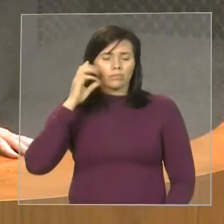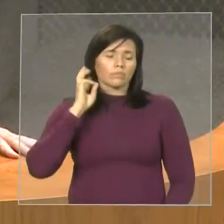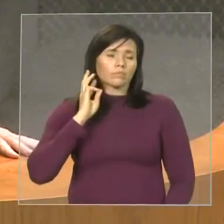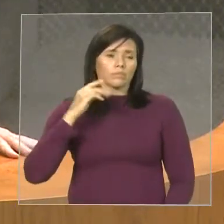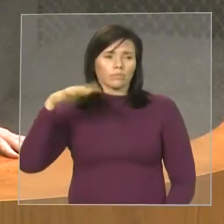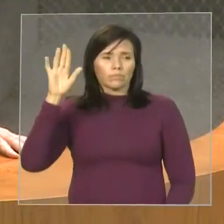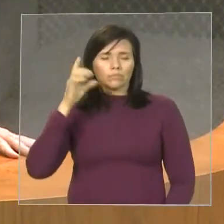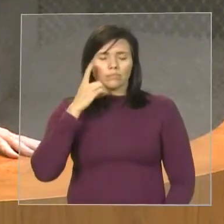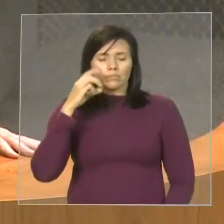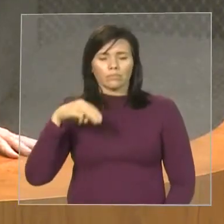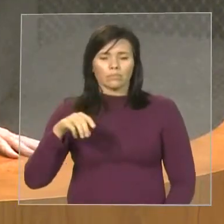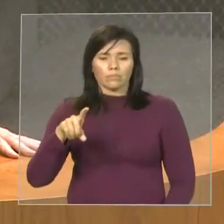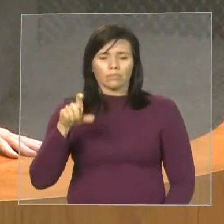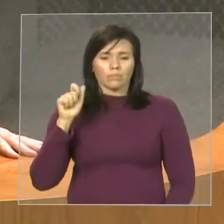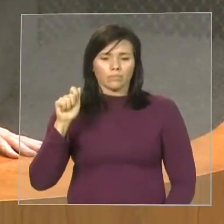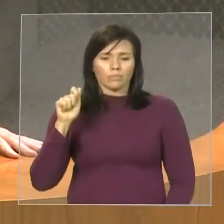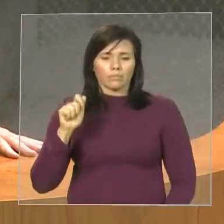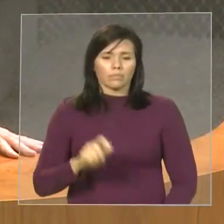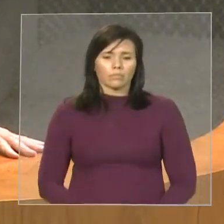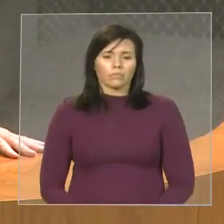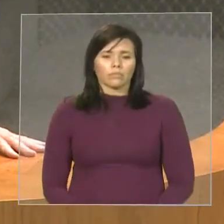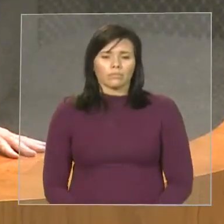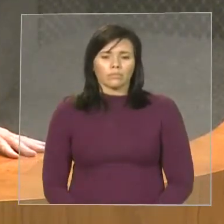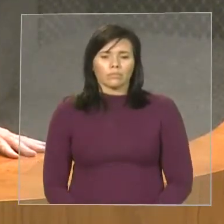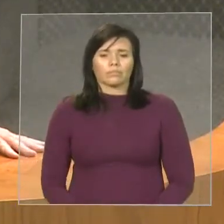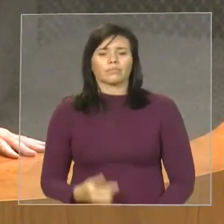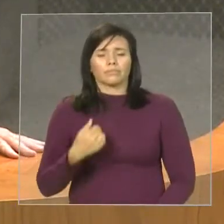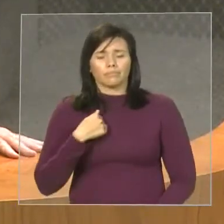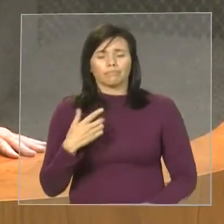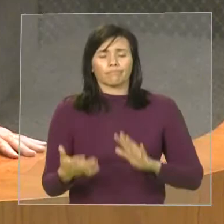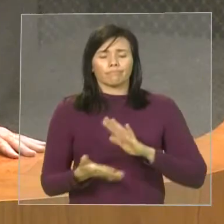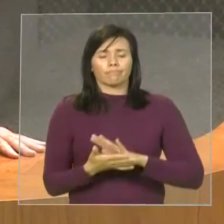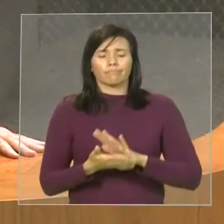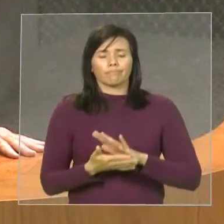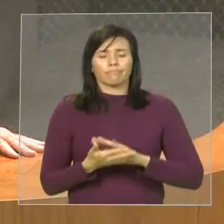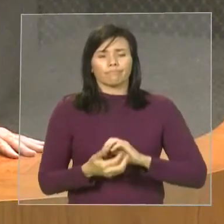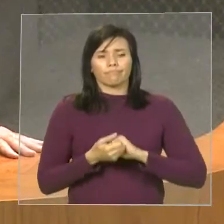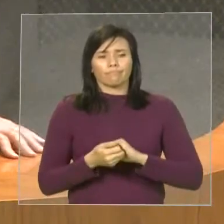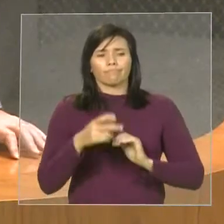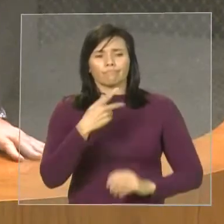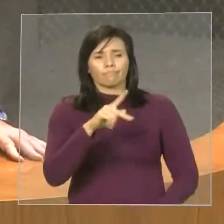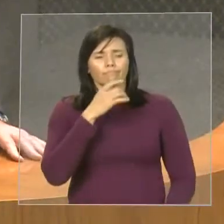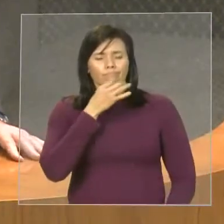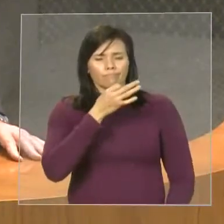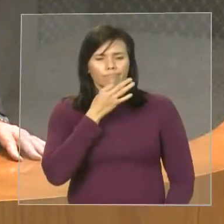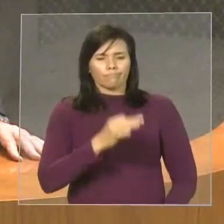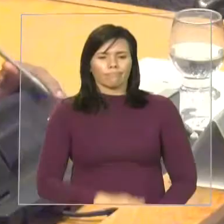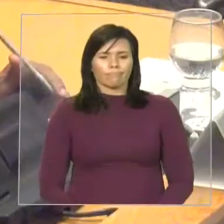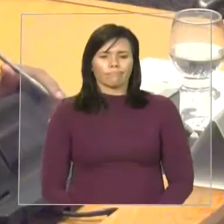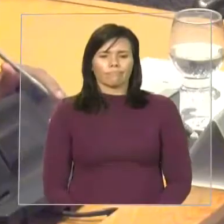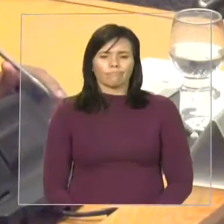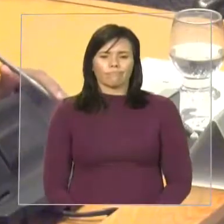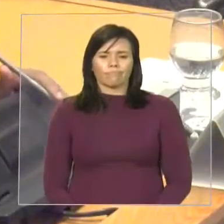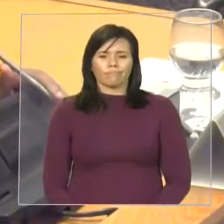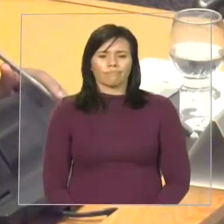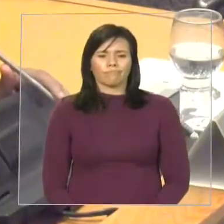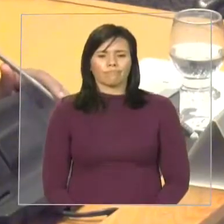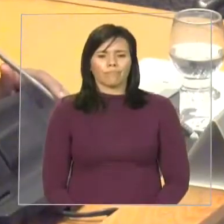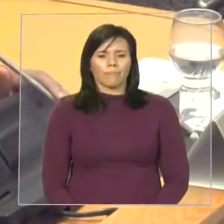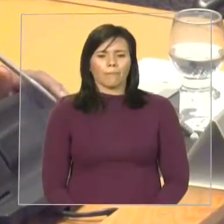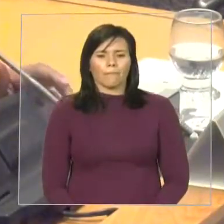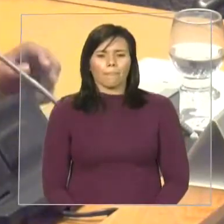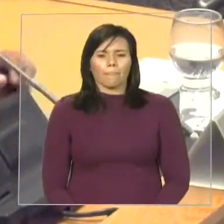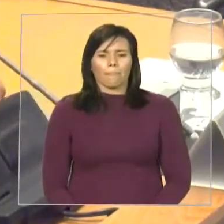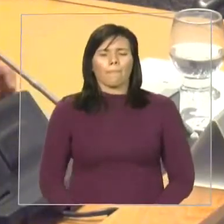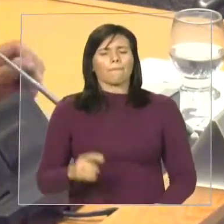Deputado Max, parabenizá-lo pelo pronunciamento e principalmente que vai ao encontro da sociedade. A sociedade